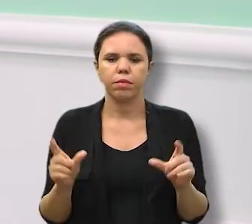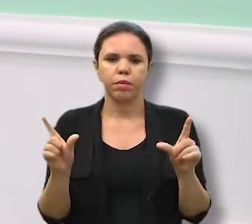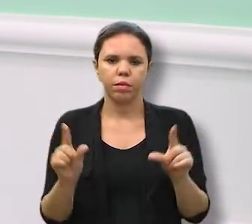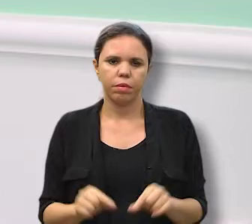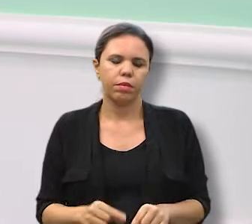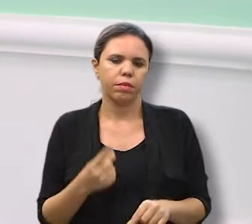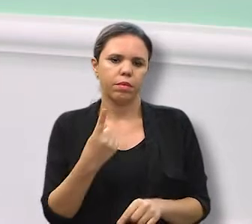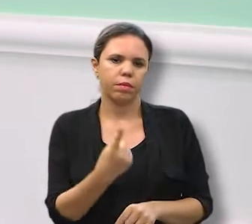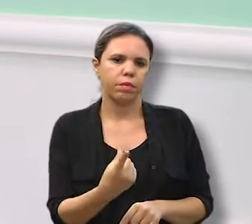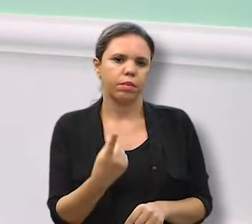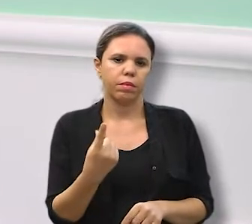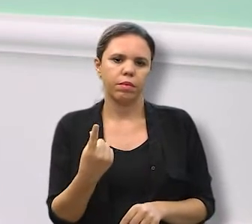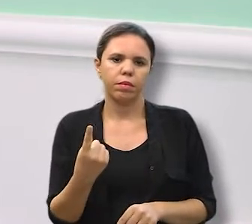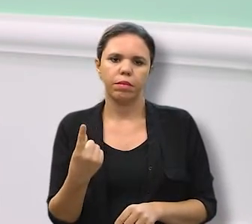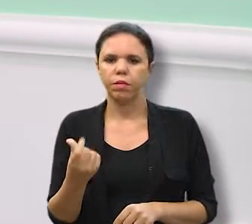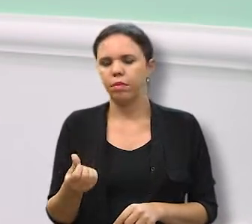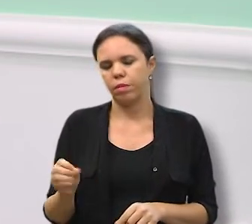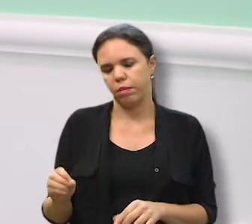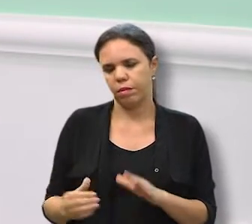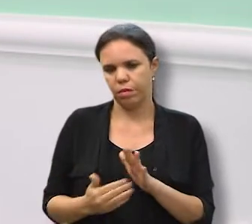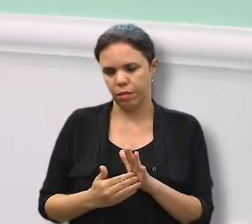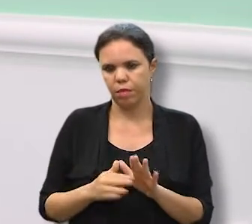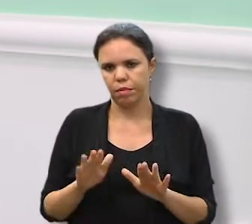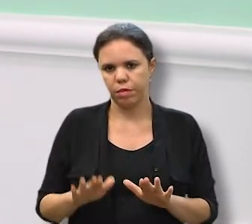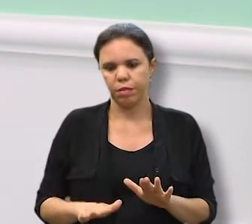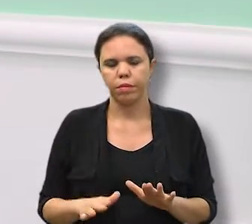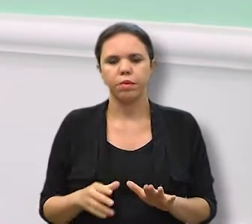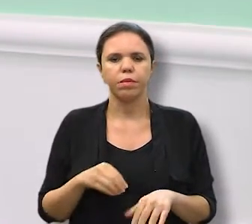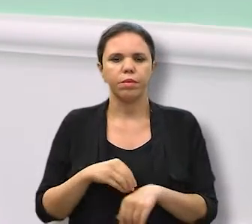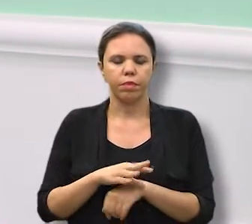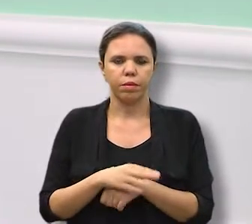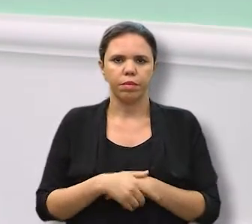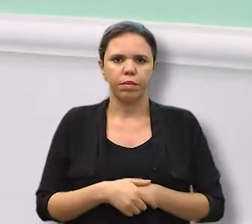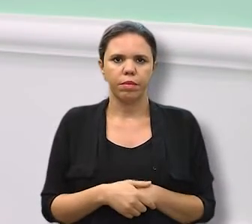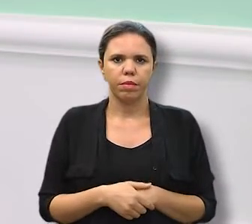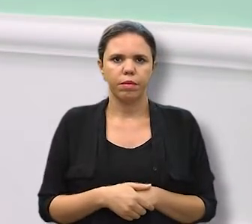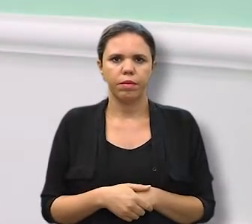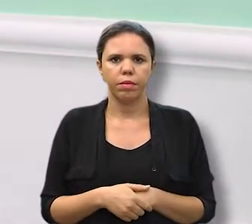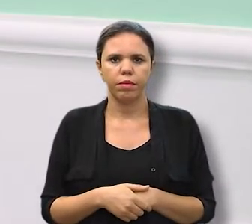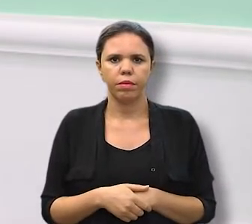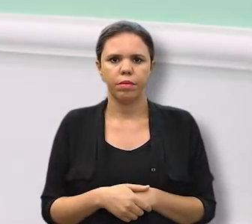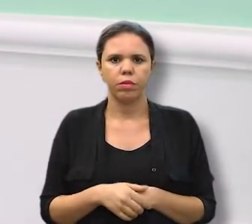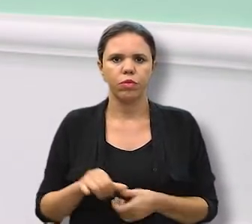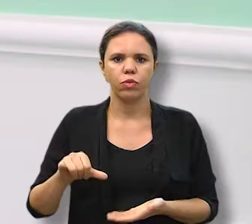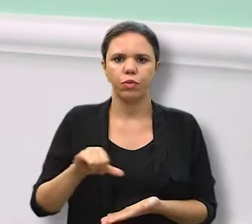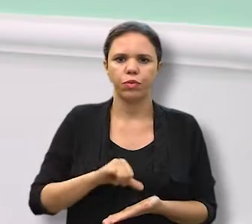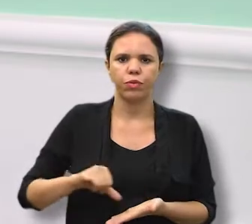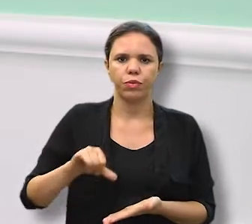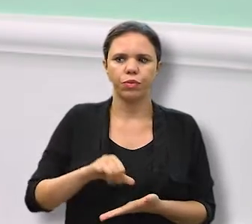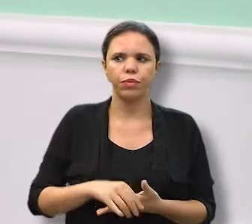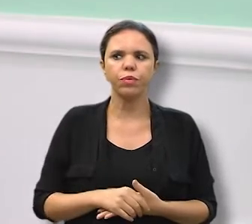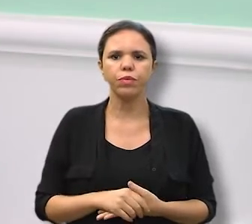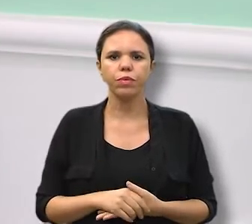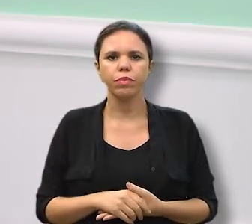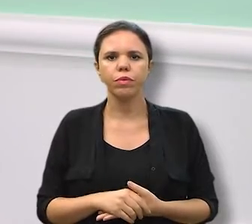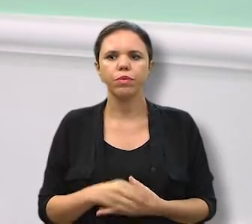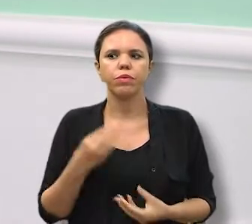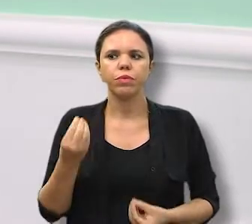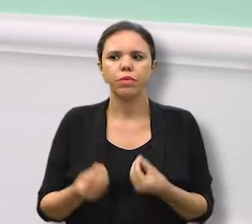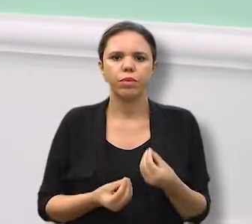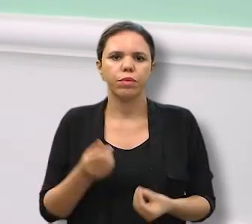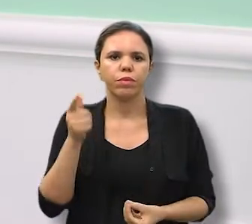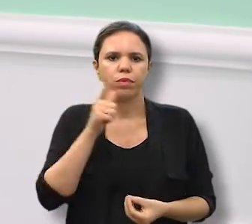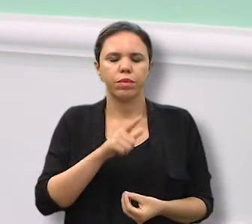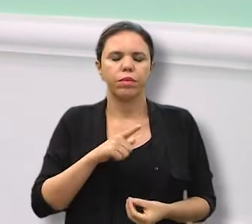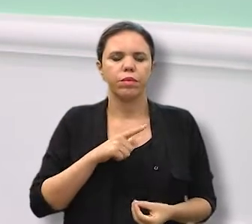forno conseguir chegar, né? Uma outra dica que eu dou é teor de gordura. Então, assim, como é que eu vou conseguir